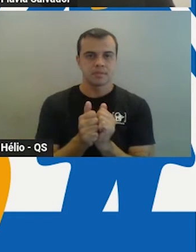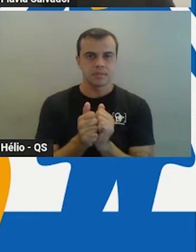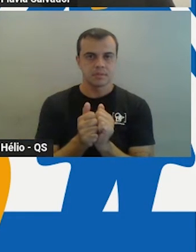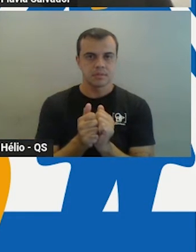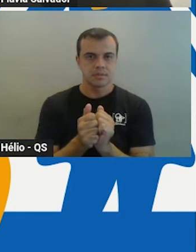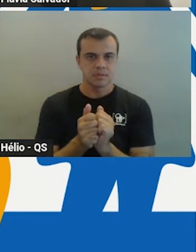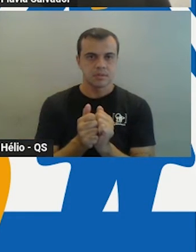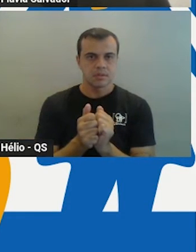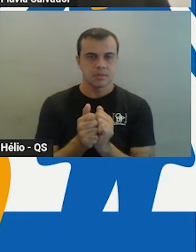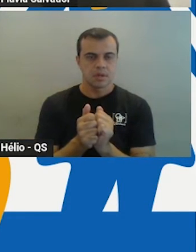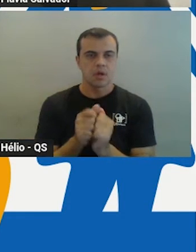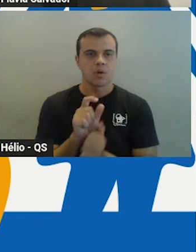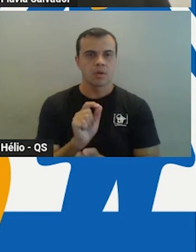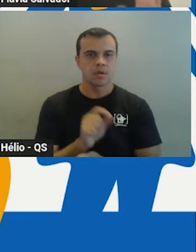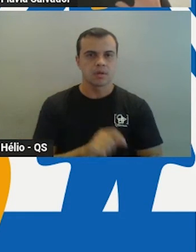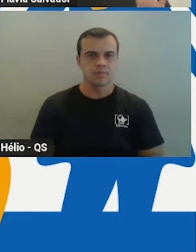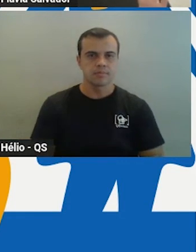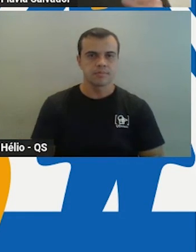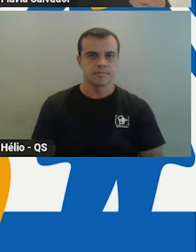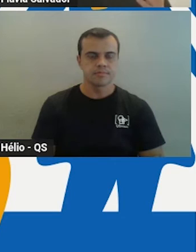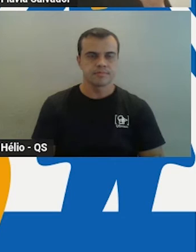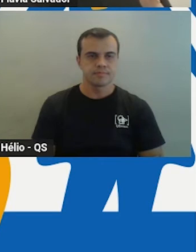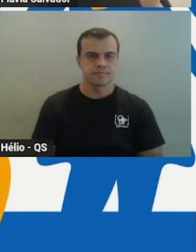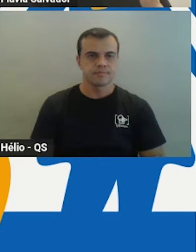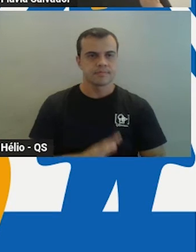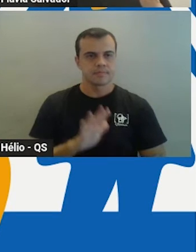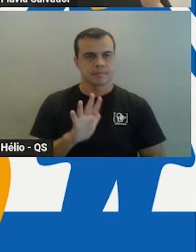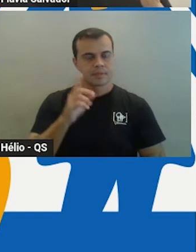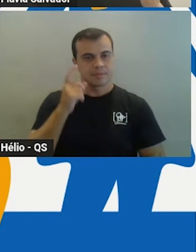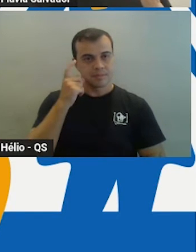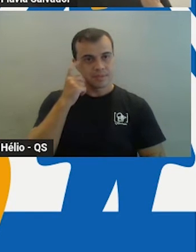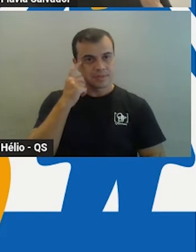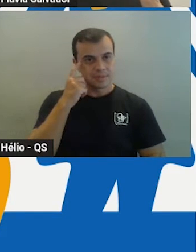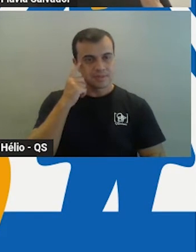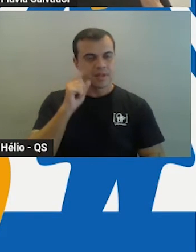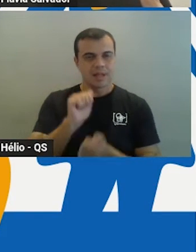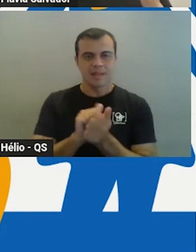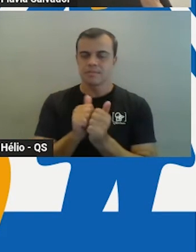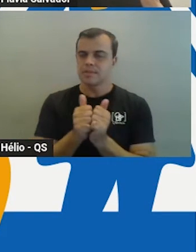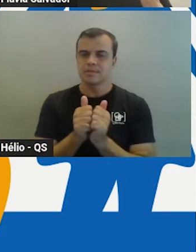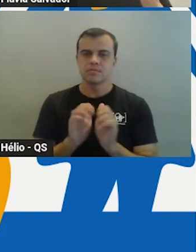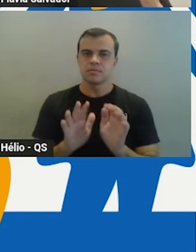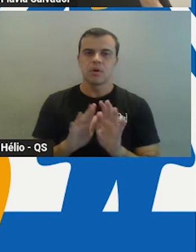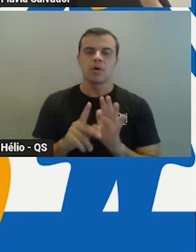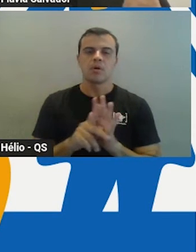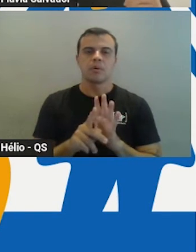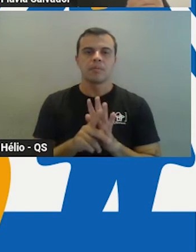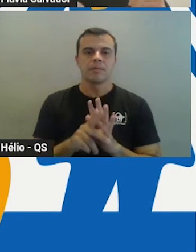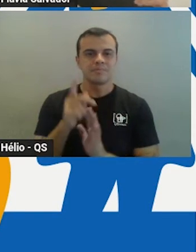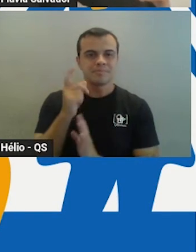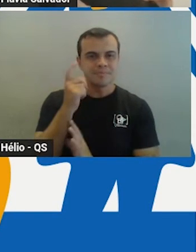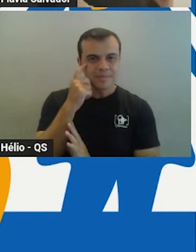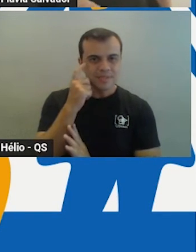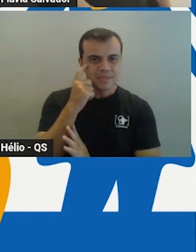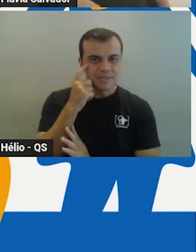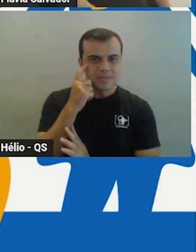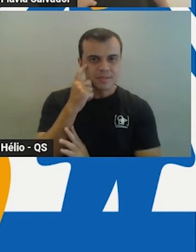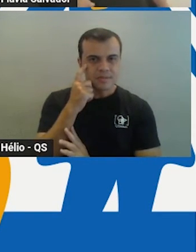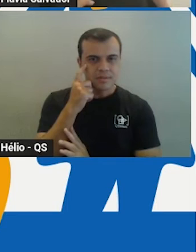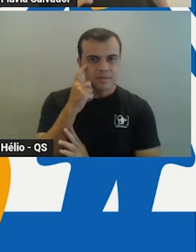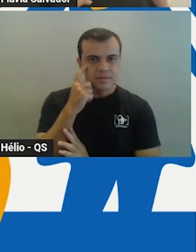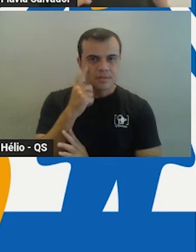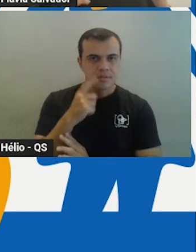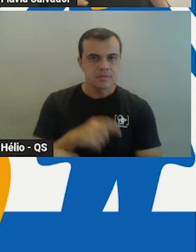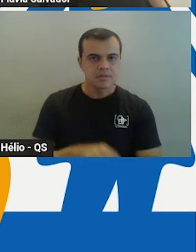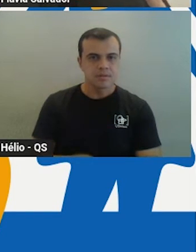simplérrima, é o quê? Peraí, vamos voltar. Nem é adaptação. Aqui a gente vai fazer os